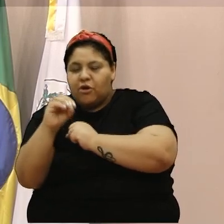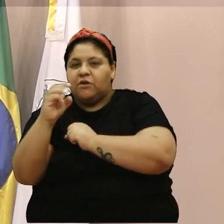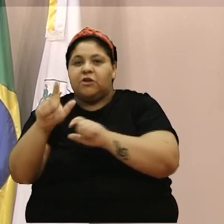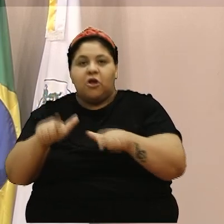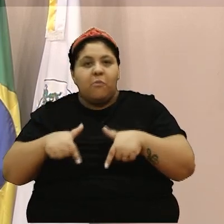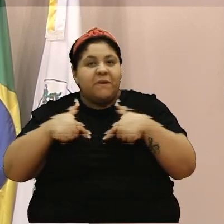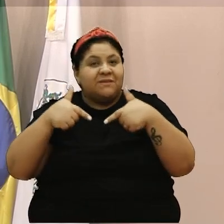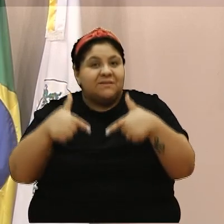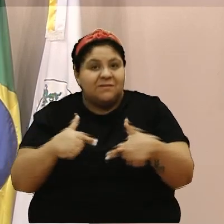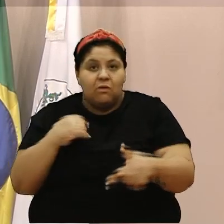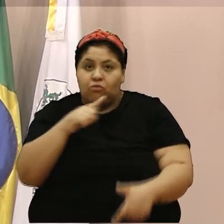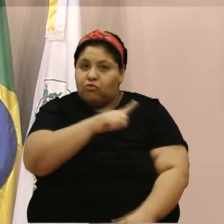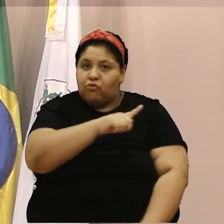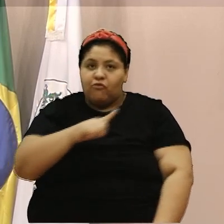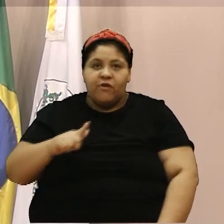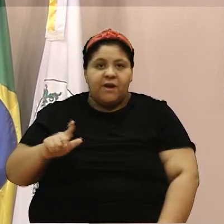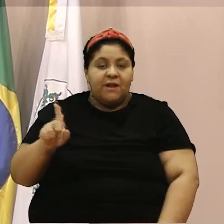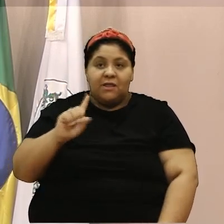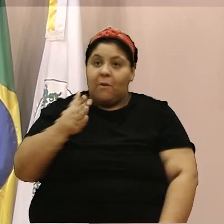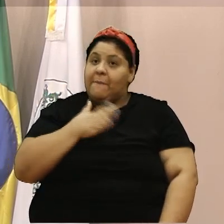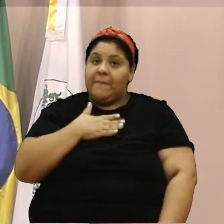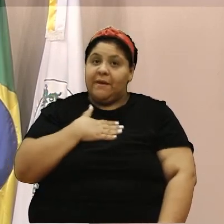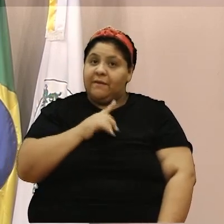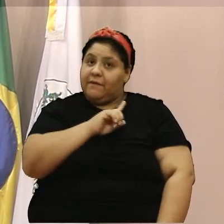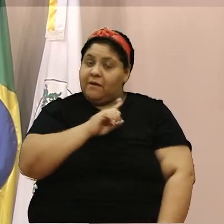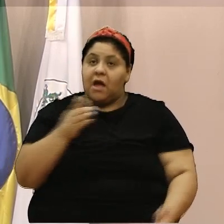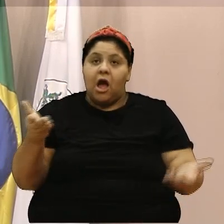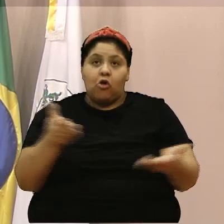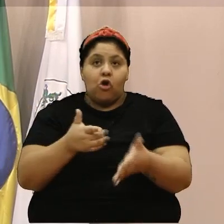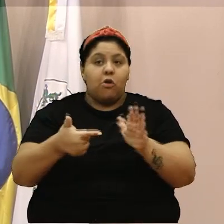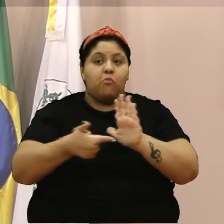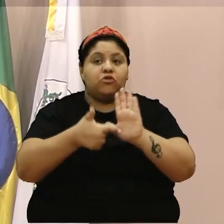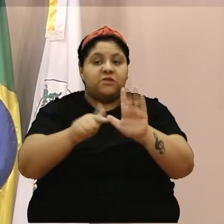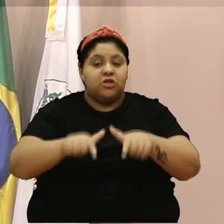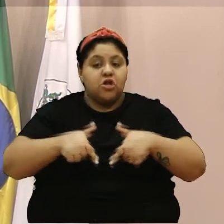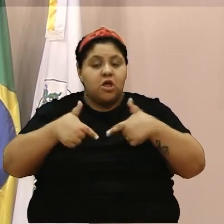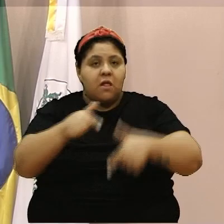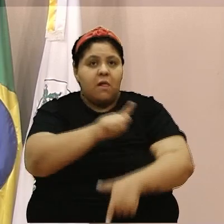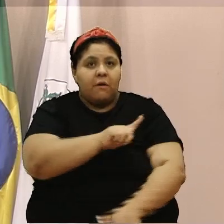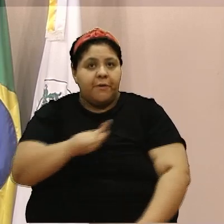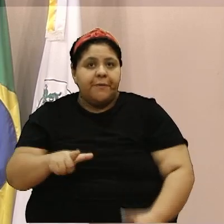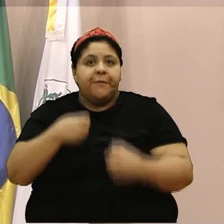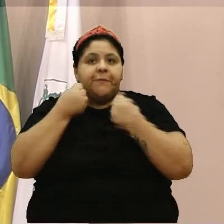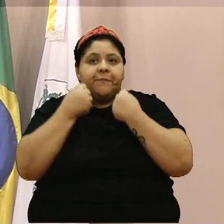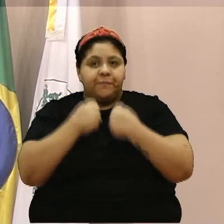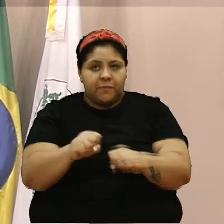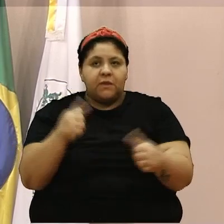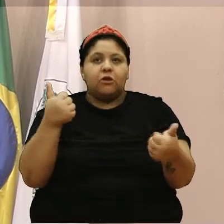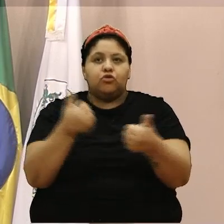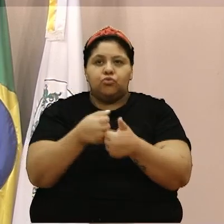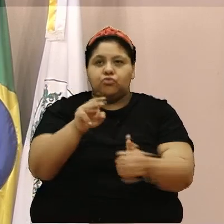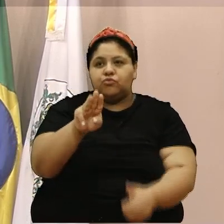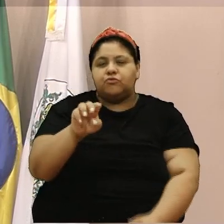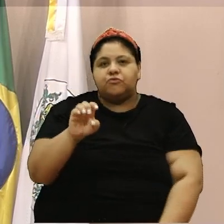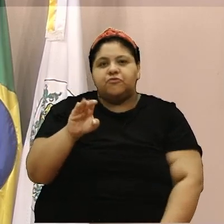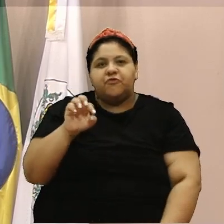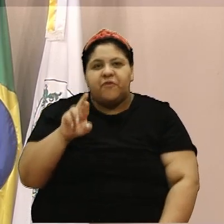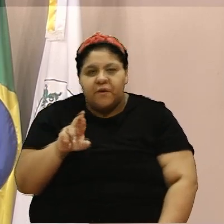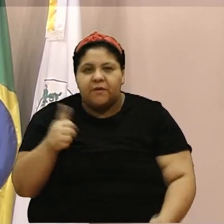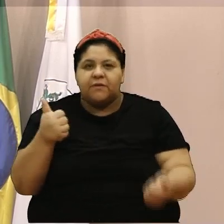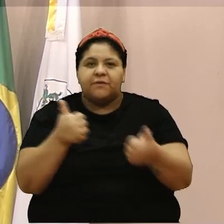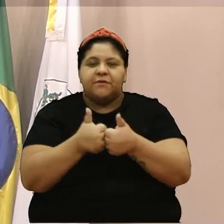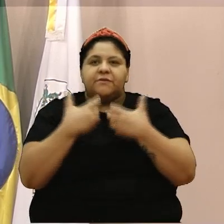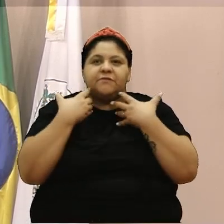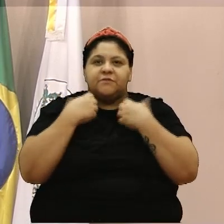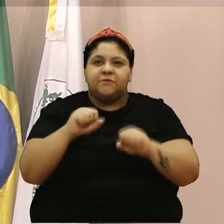é uma ação minha, que eu estou trazendo uma ação agora do governo, que é a Secretaria de Gestão Urbana, através do Weber e da